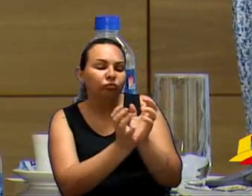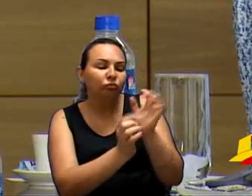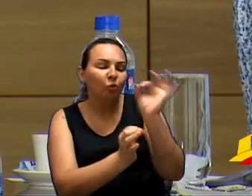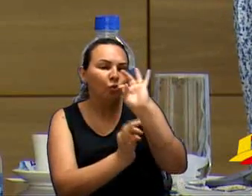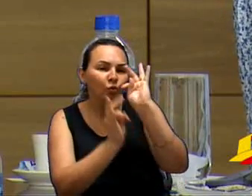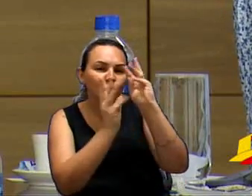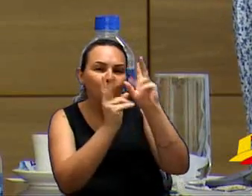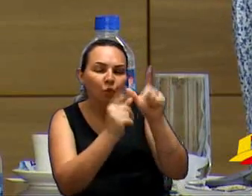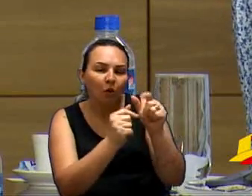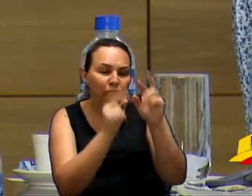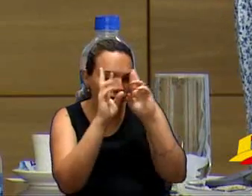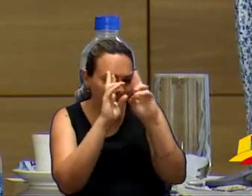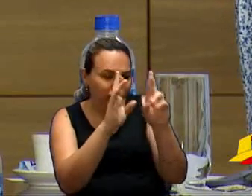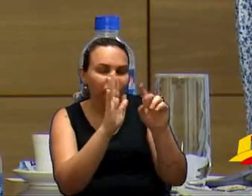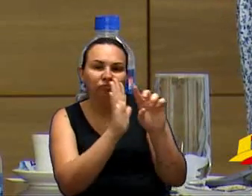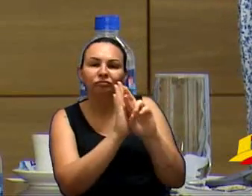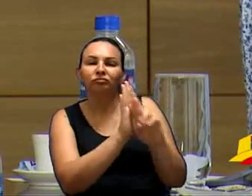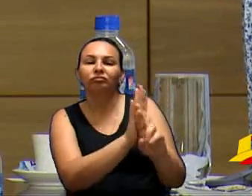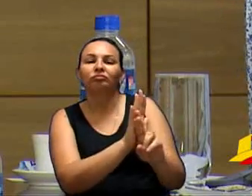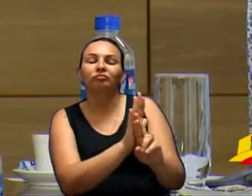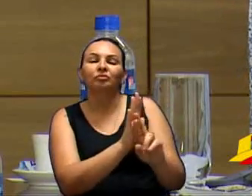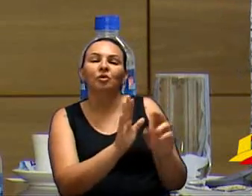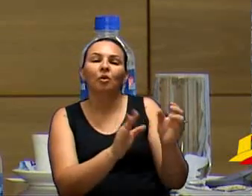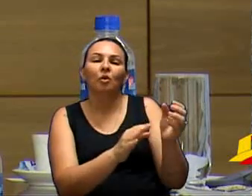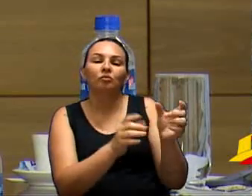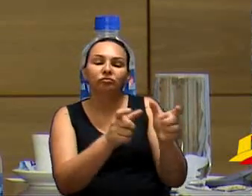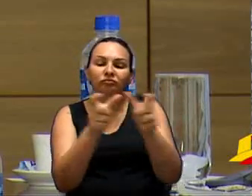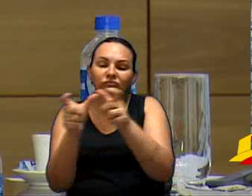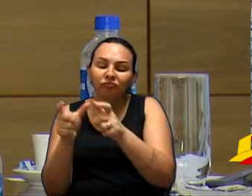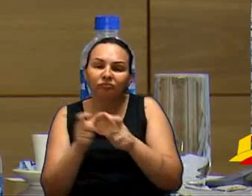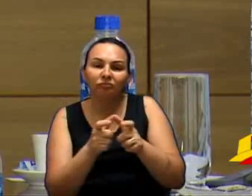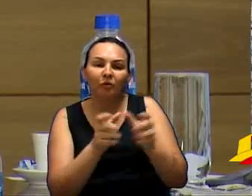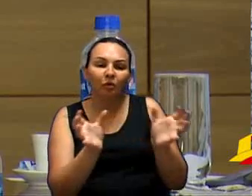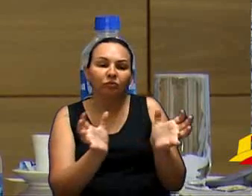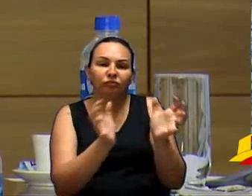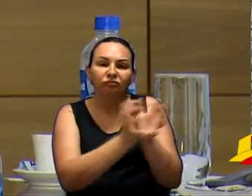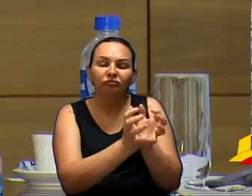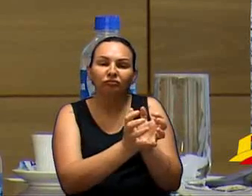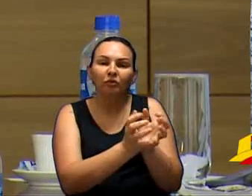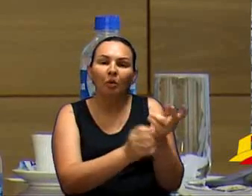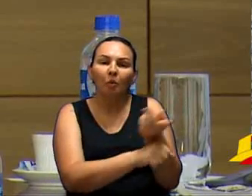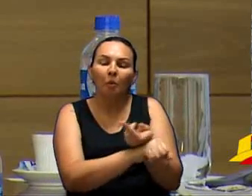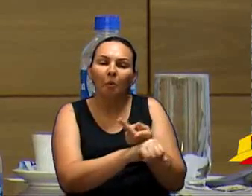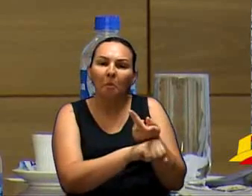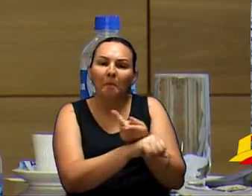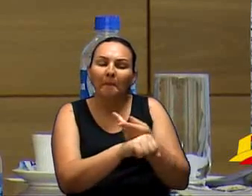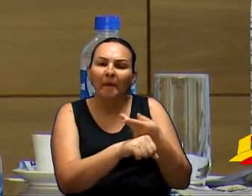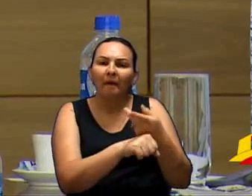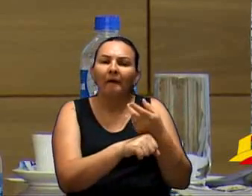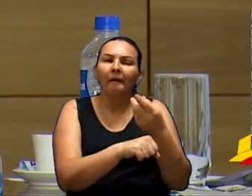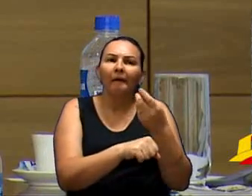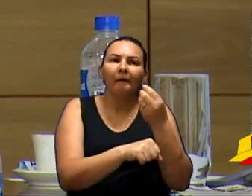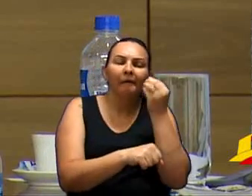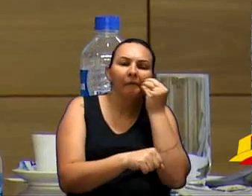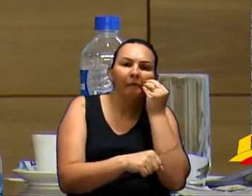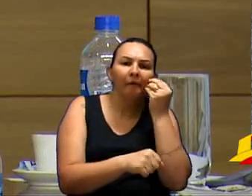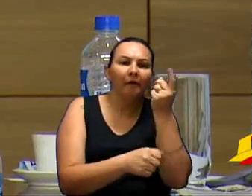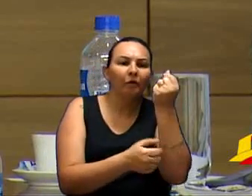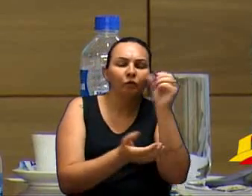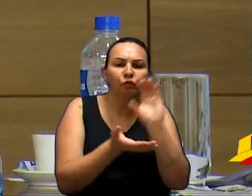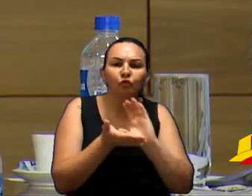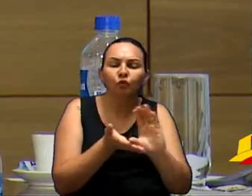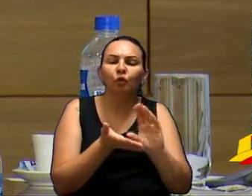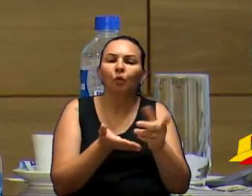da sociedade civil que trabalhar essa questão de na verdade buscar recursos e buscar e